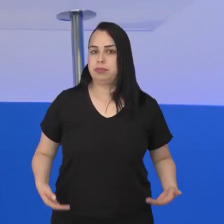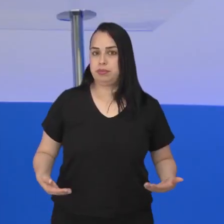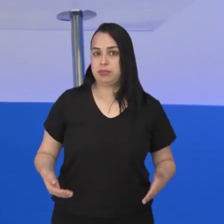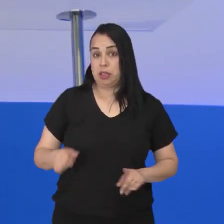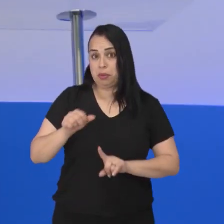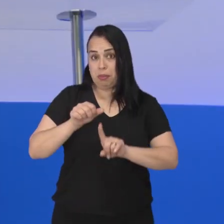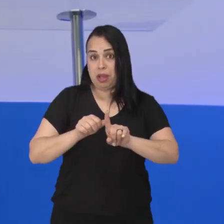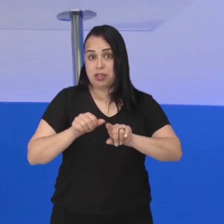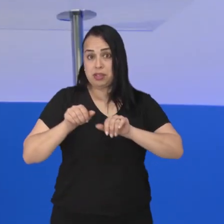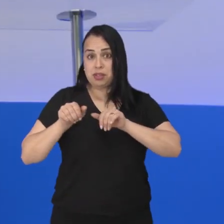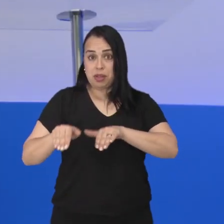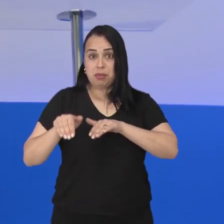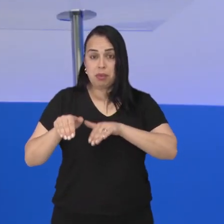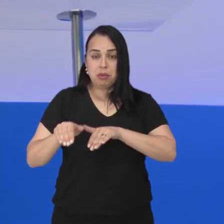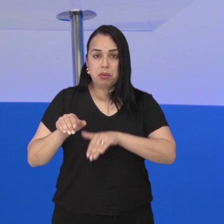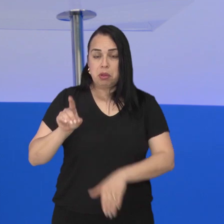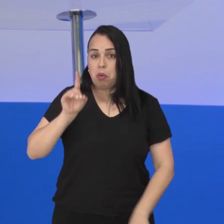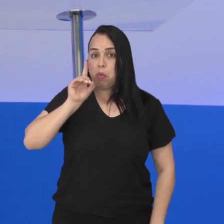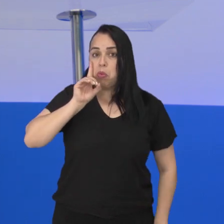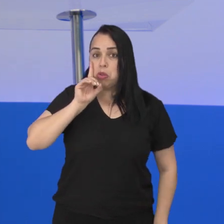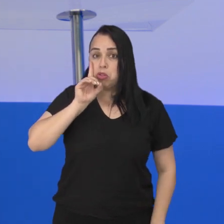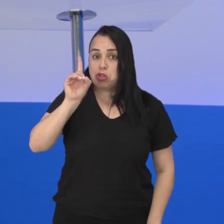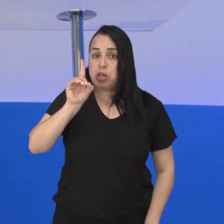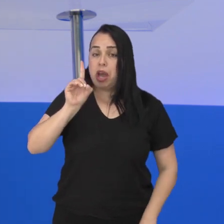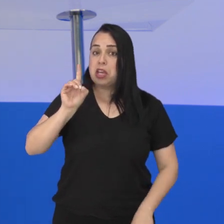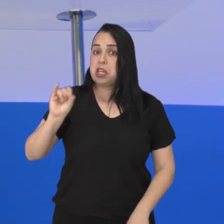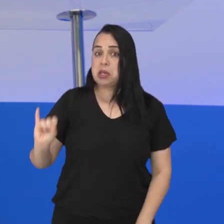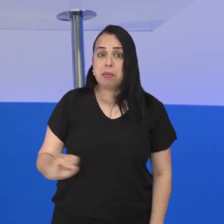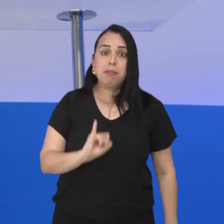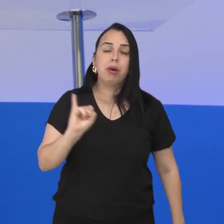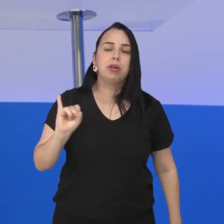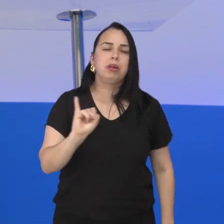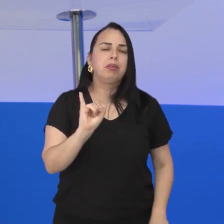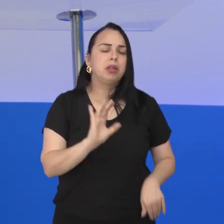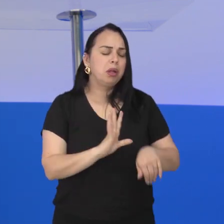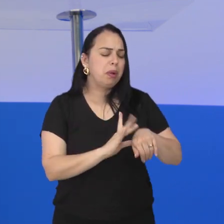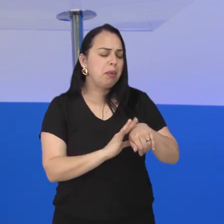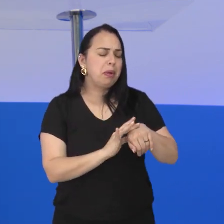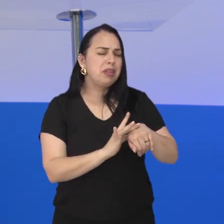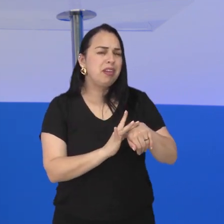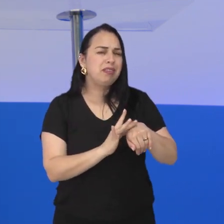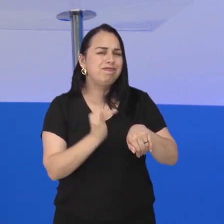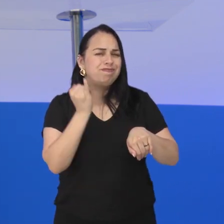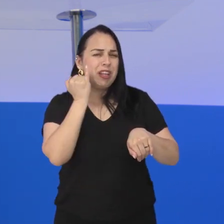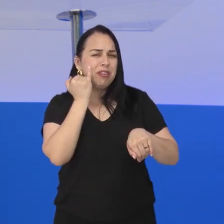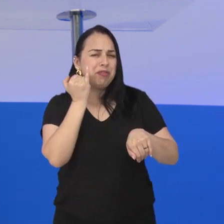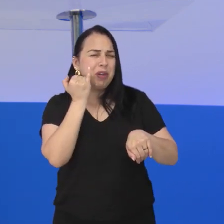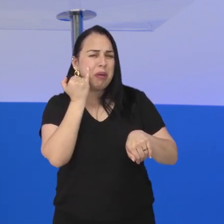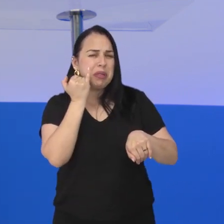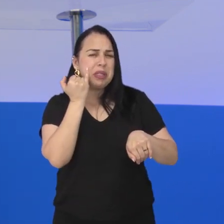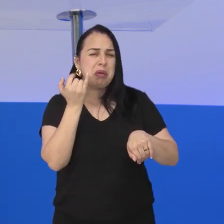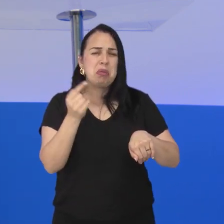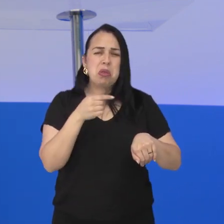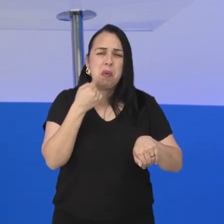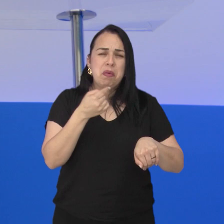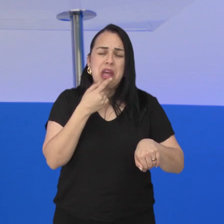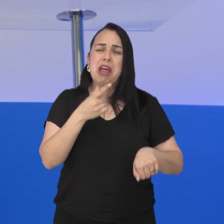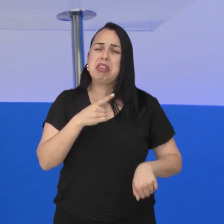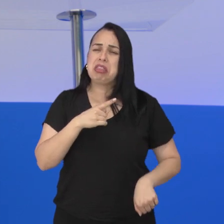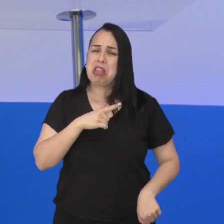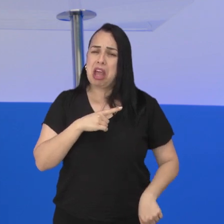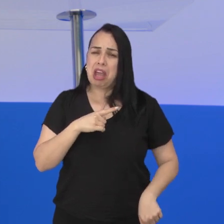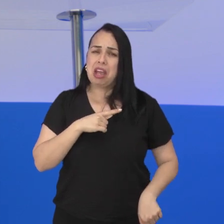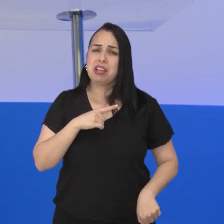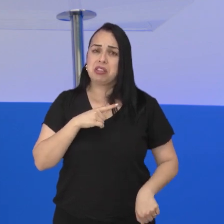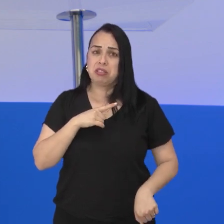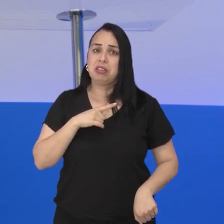E no mês de setembro, uma data chama a atenção para uma doença ainda pouco debatida e que gera muitas dúvidas até